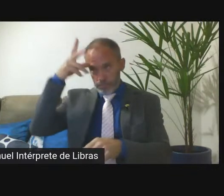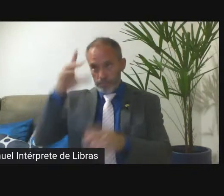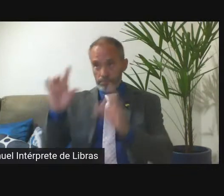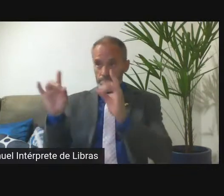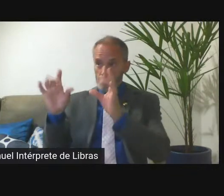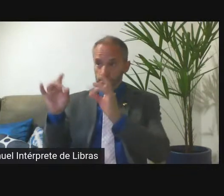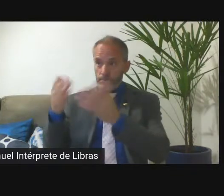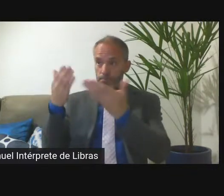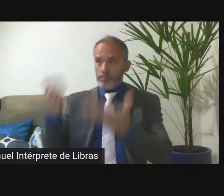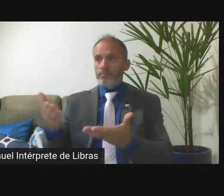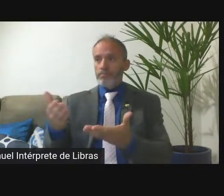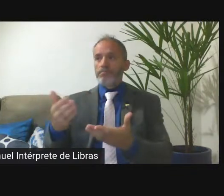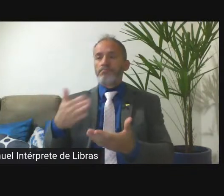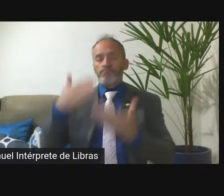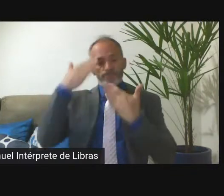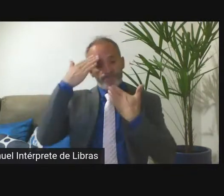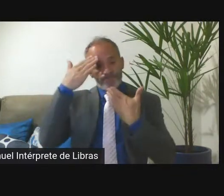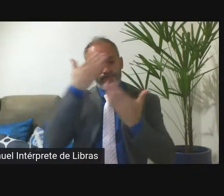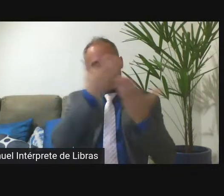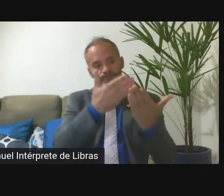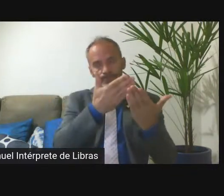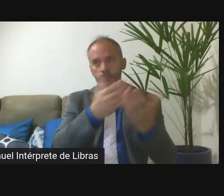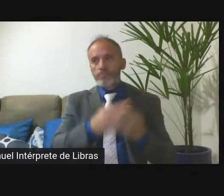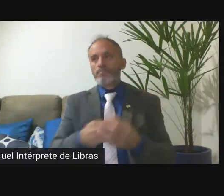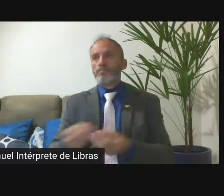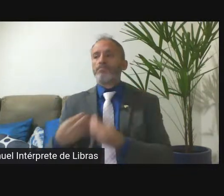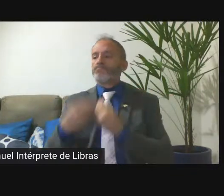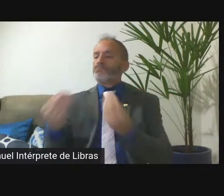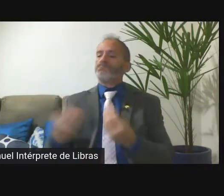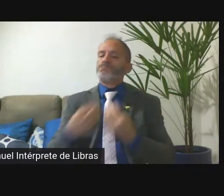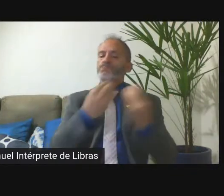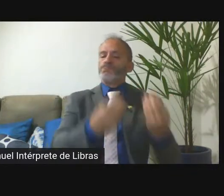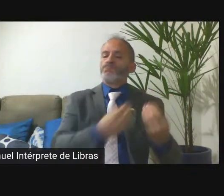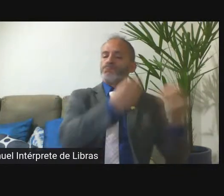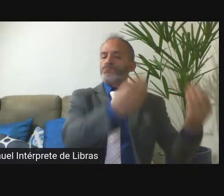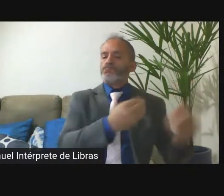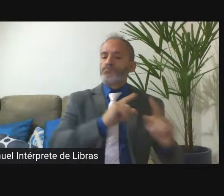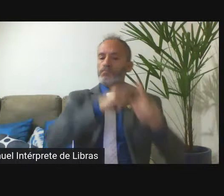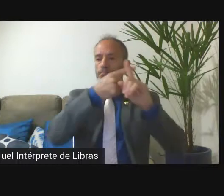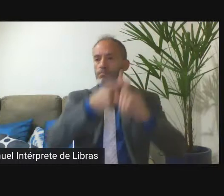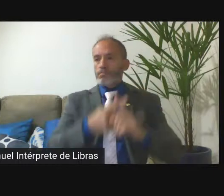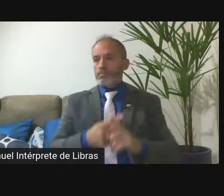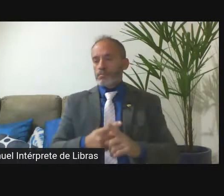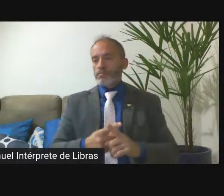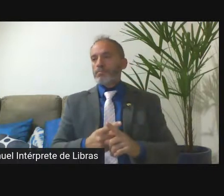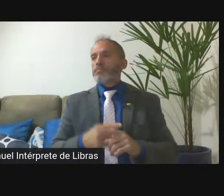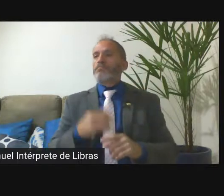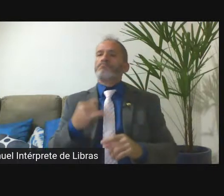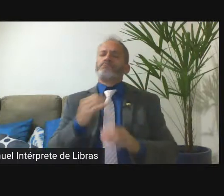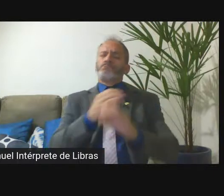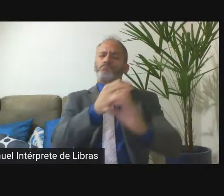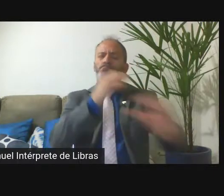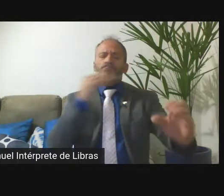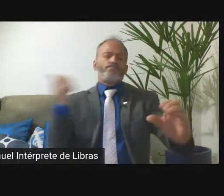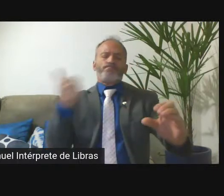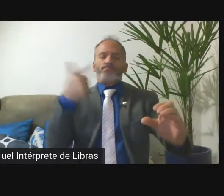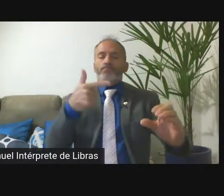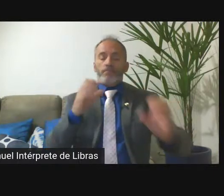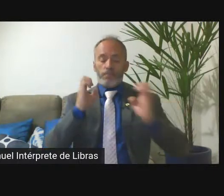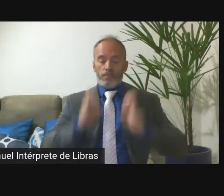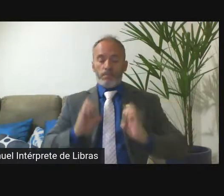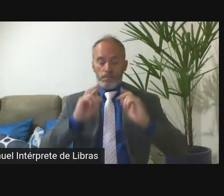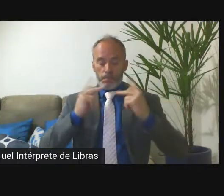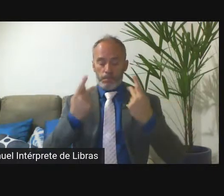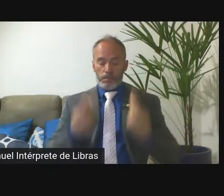qualidade. Sejam agradecidos, devolvam muito mais. Sejam excelentes engenheiros, éticos,